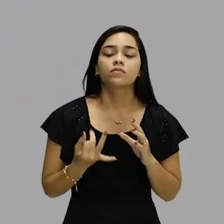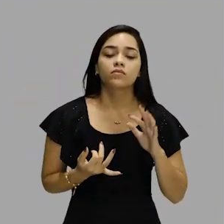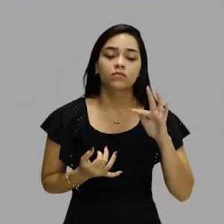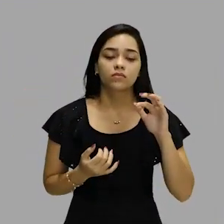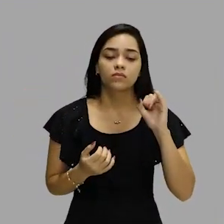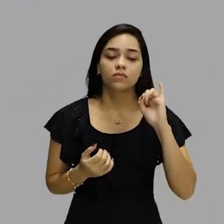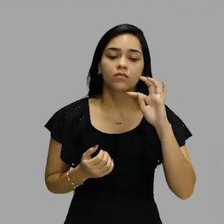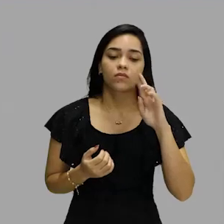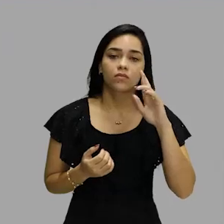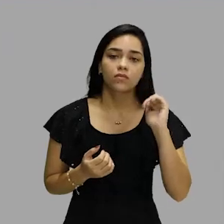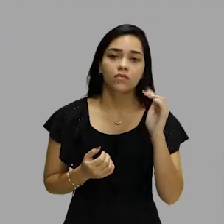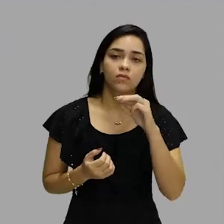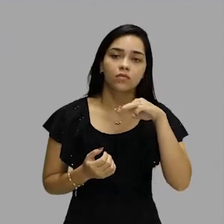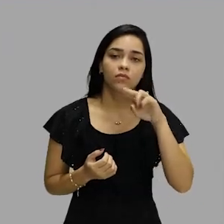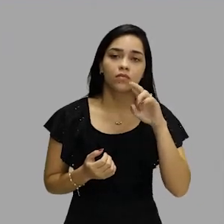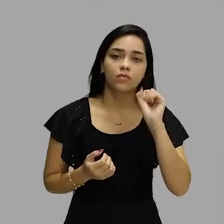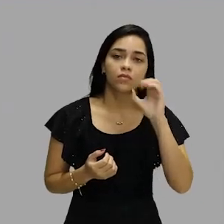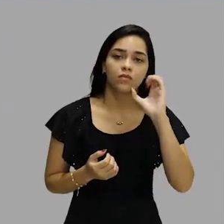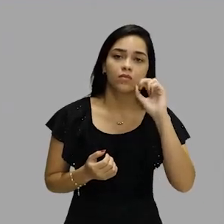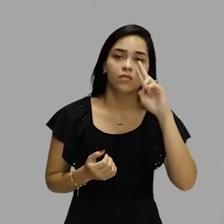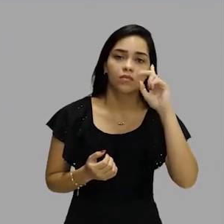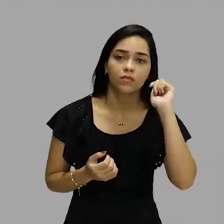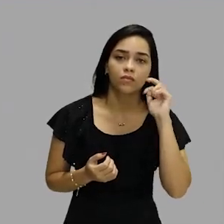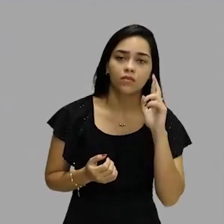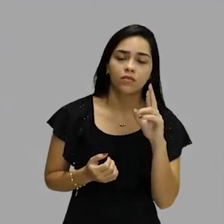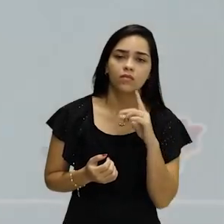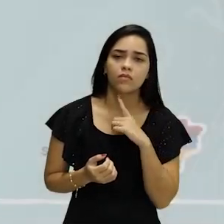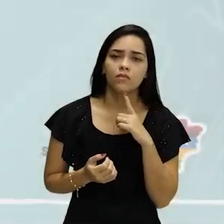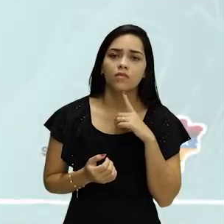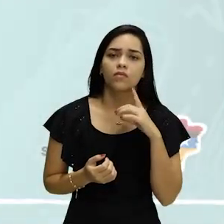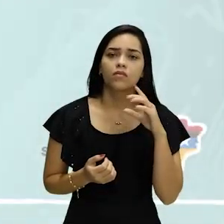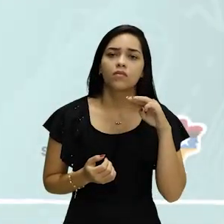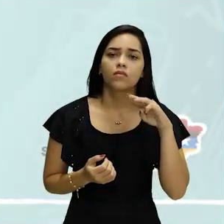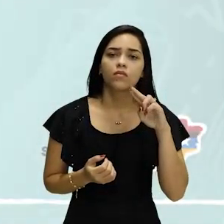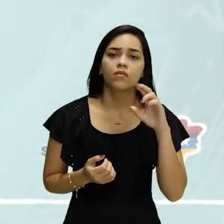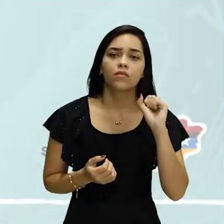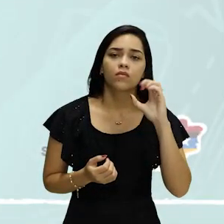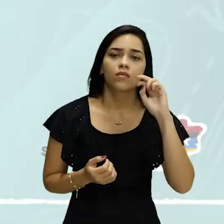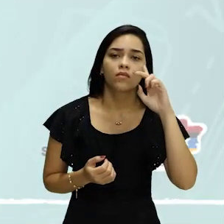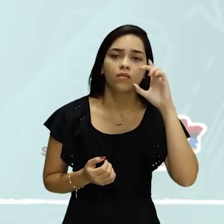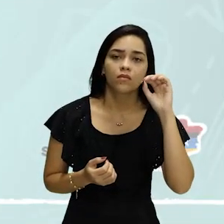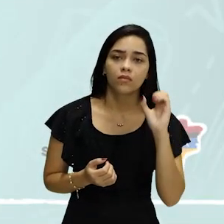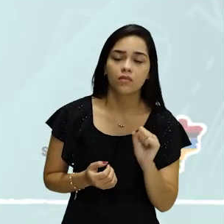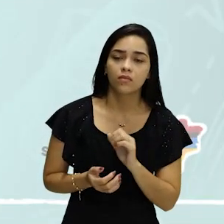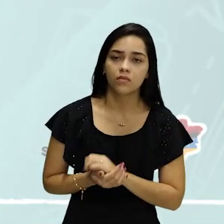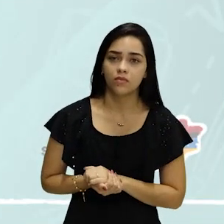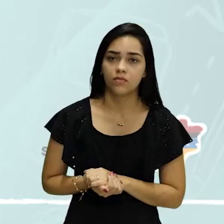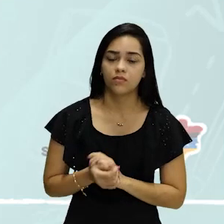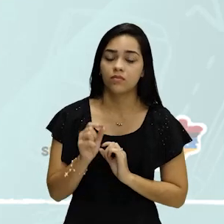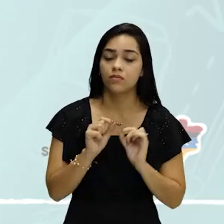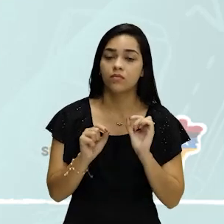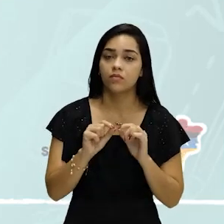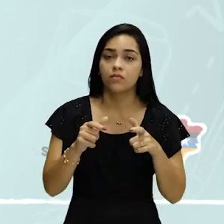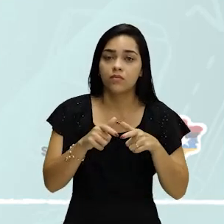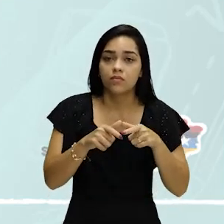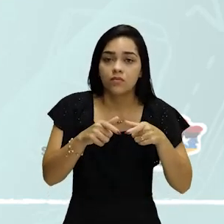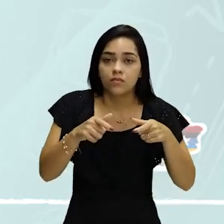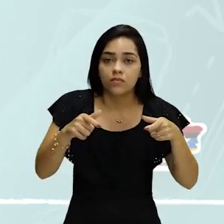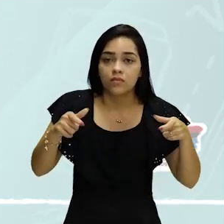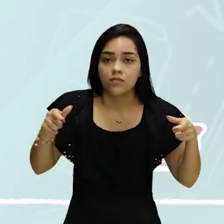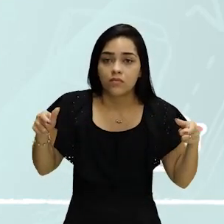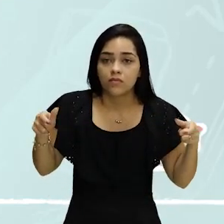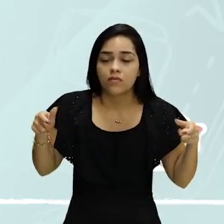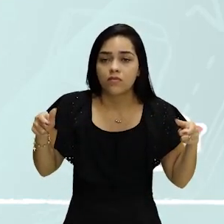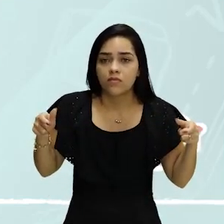fibra muscular, né? A célula que forma os músculos. As fibras musculares, elas são alongadas,